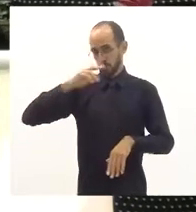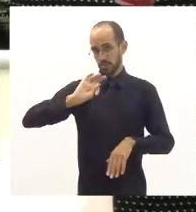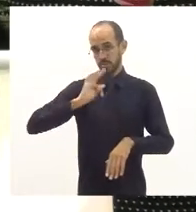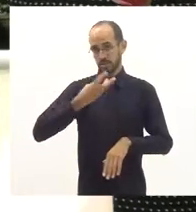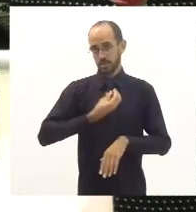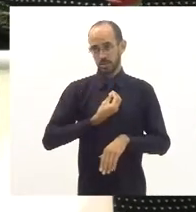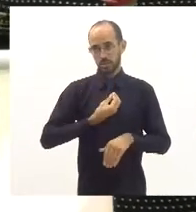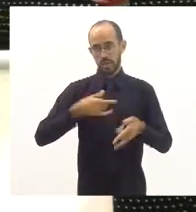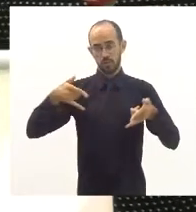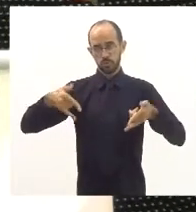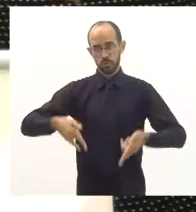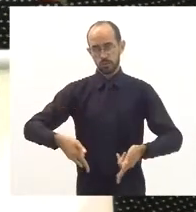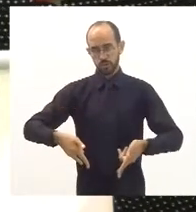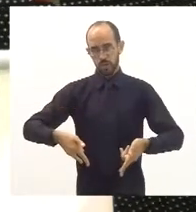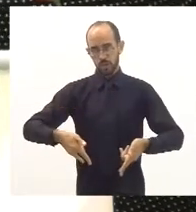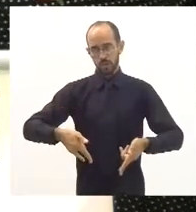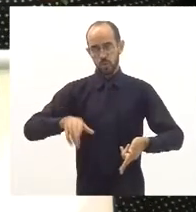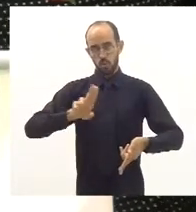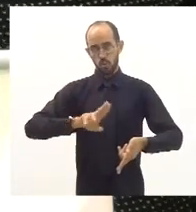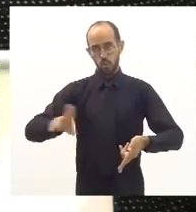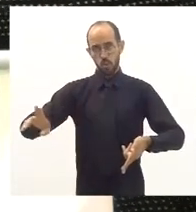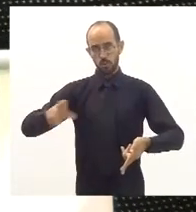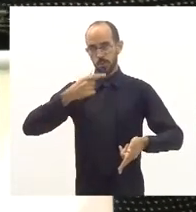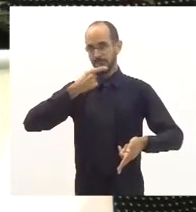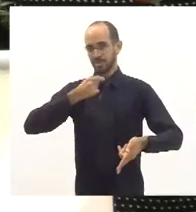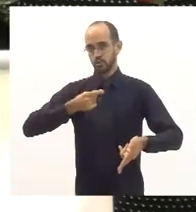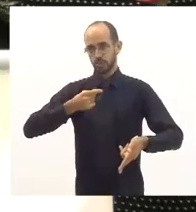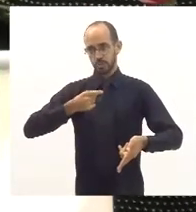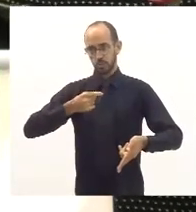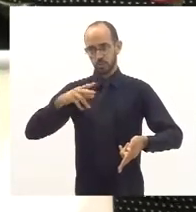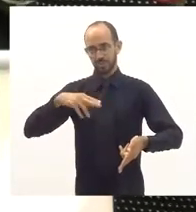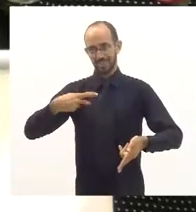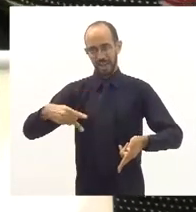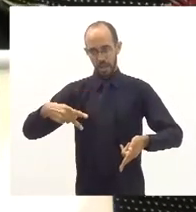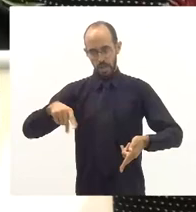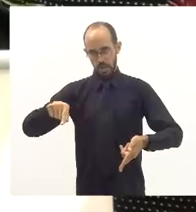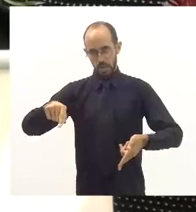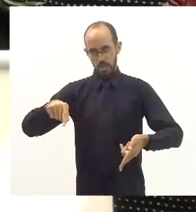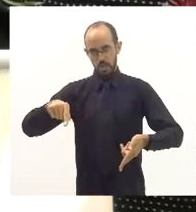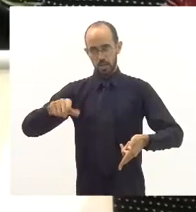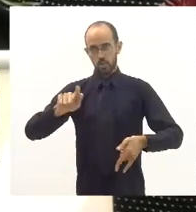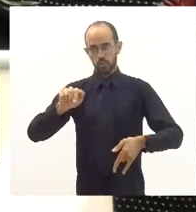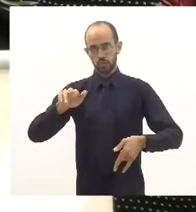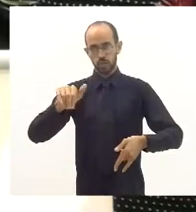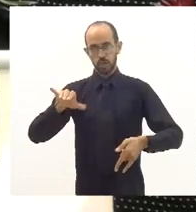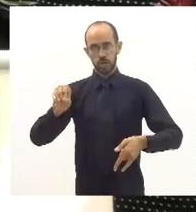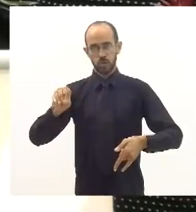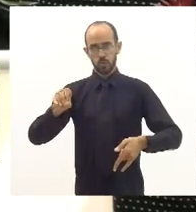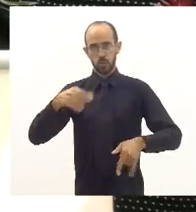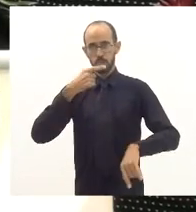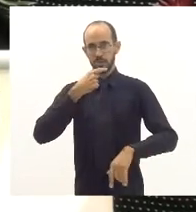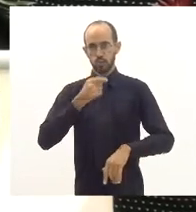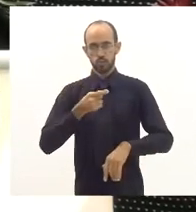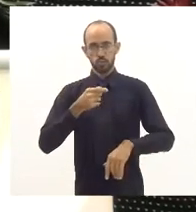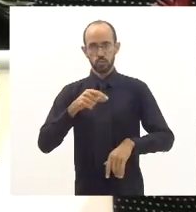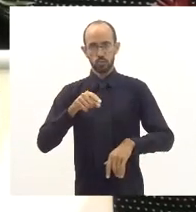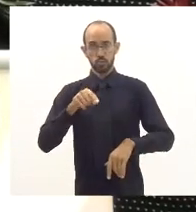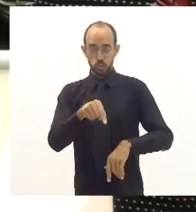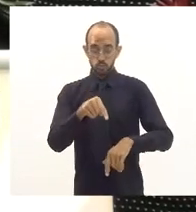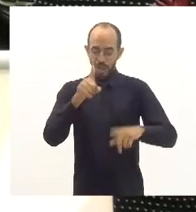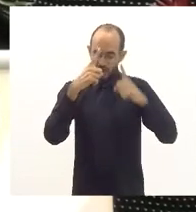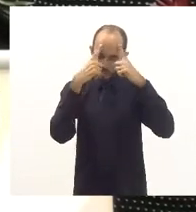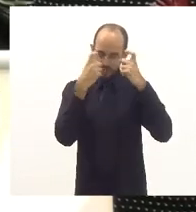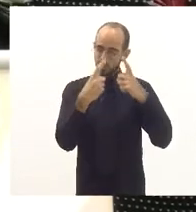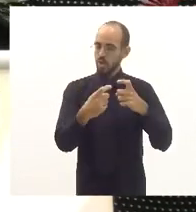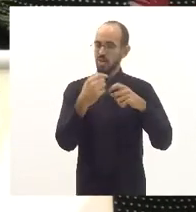foi sepultada com seu nome masculino e com seu gênero masculino. Isso é uma violência